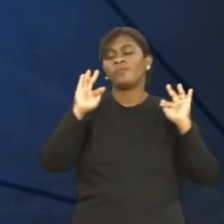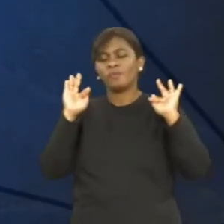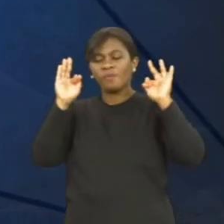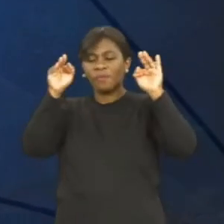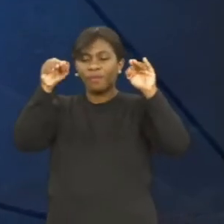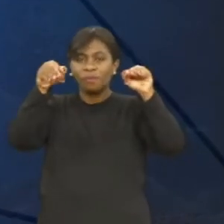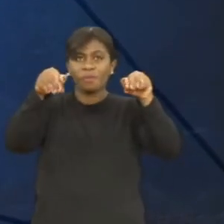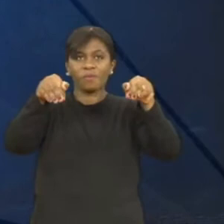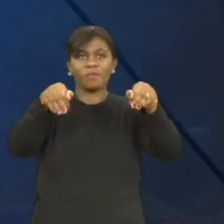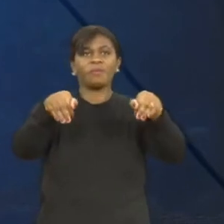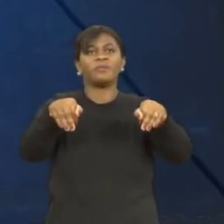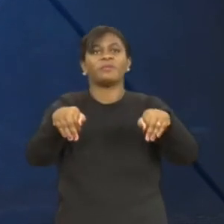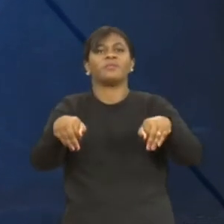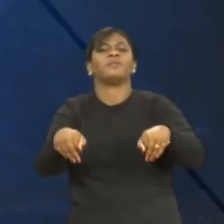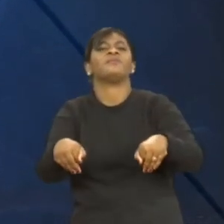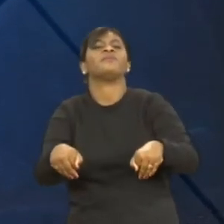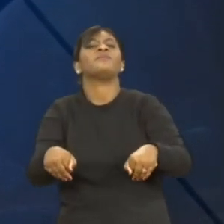mais forte, Ômega,